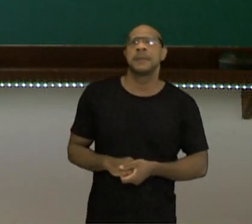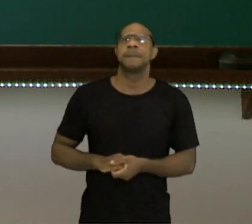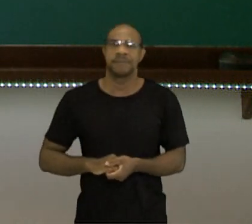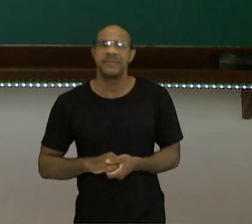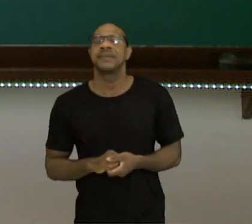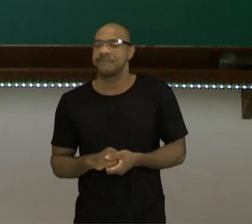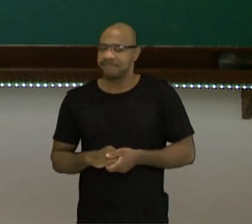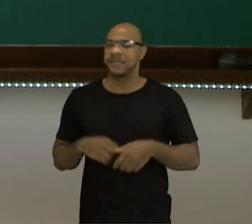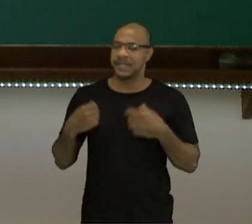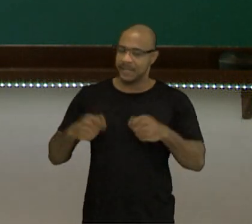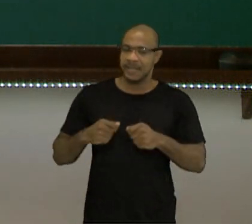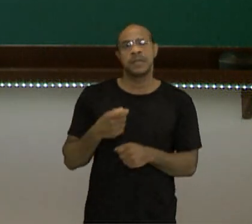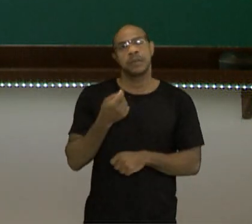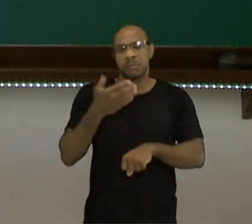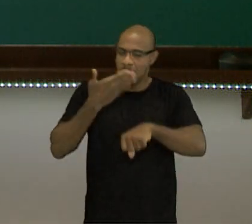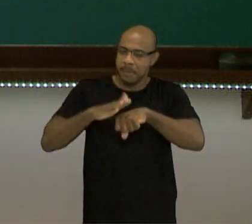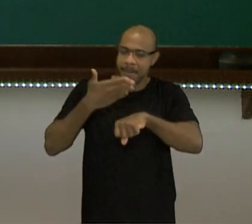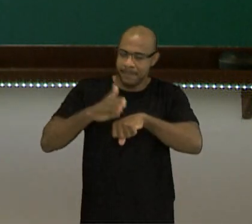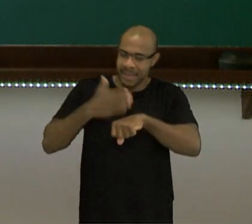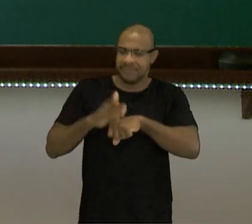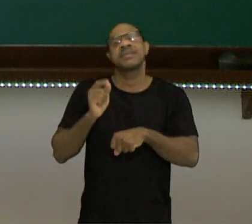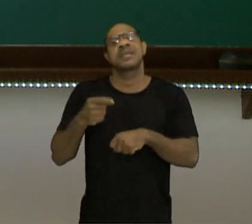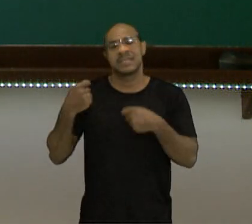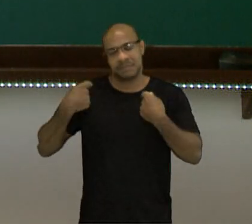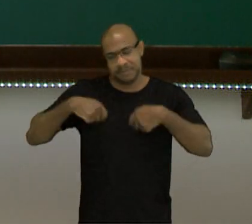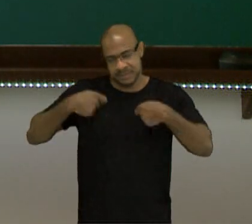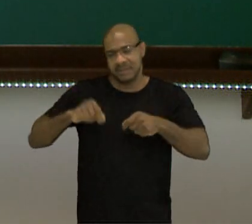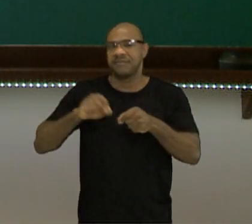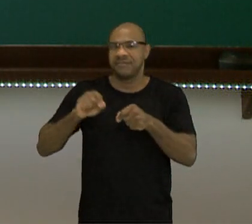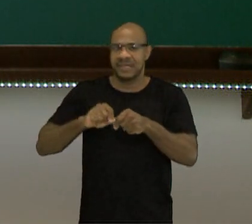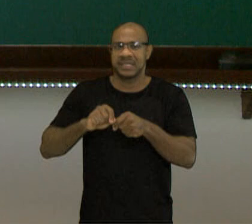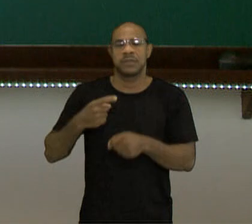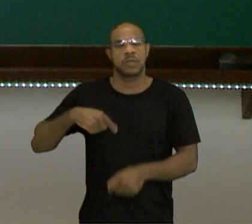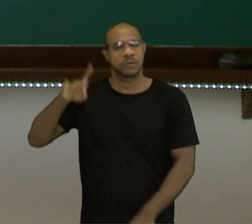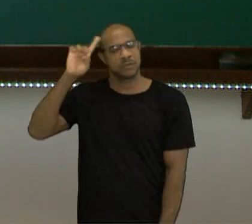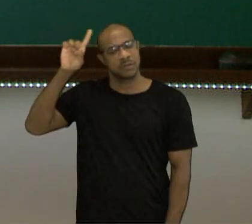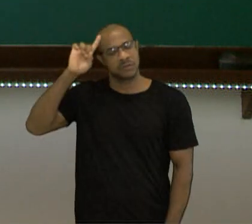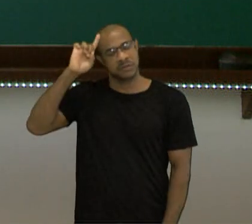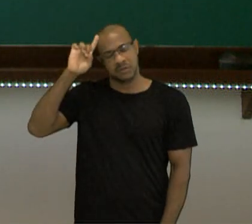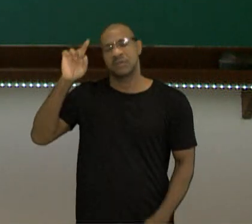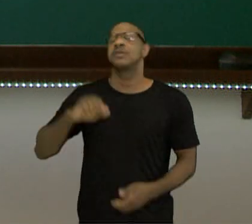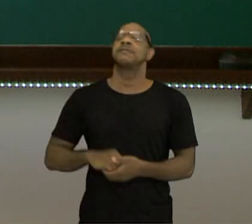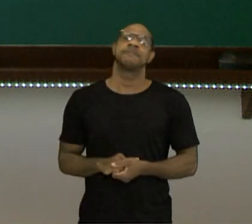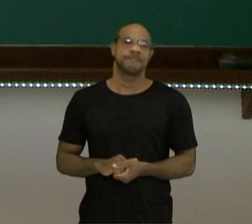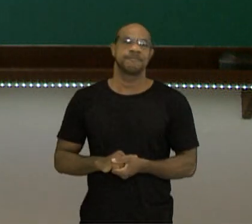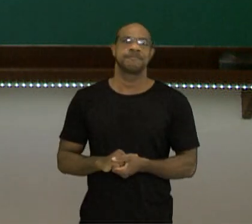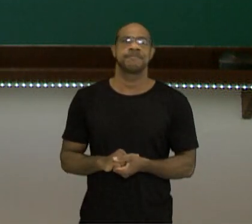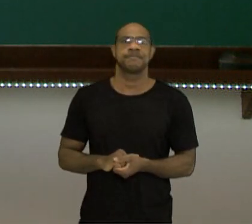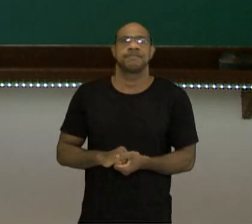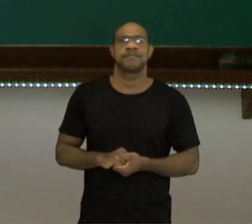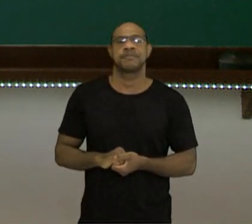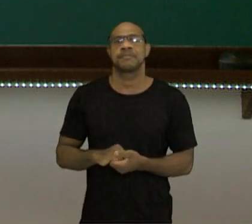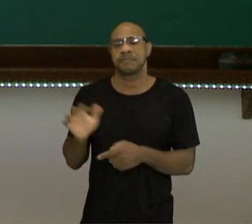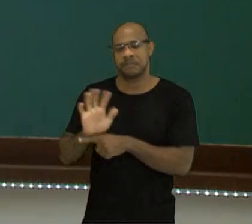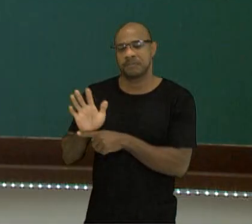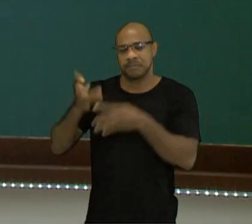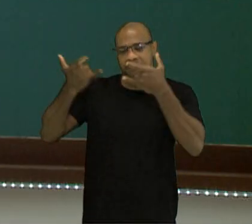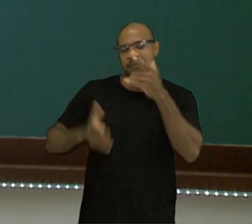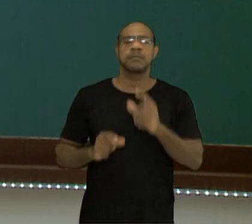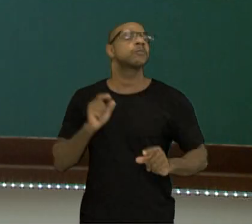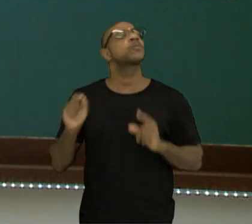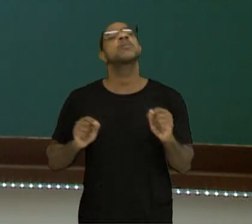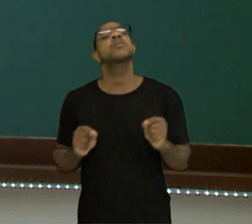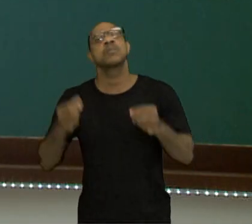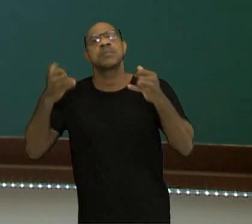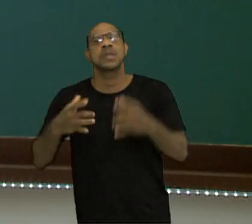atitudes no nosso dia a dia que, se colocadas em prática, vão fazer muita diferença. Neste vídeo, nós